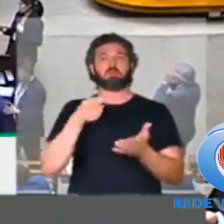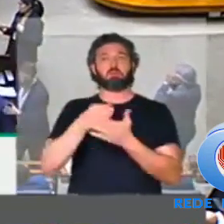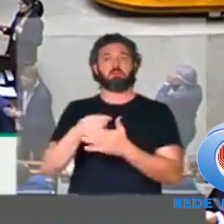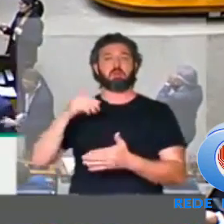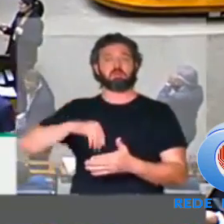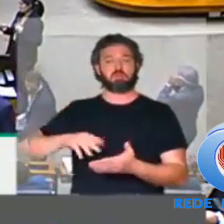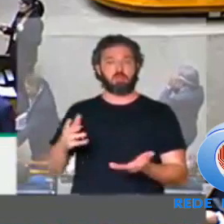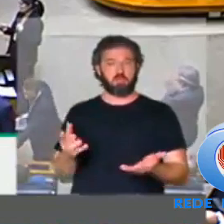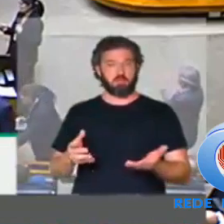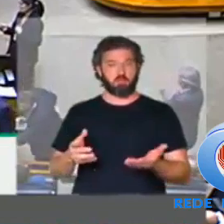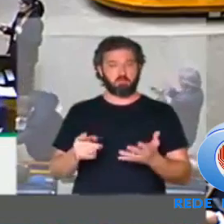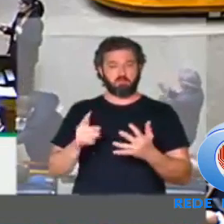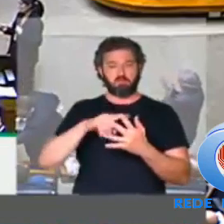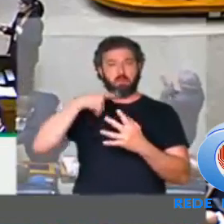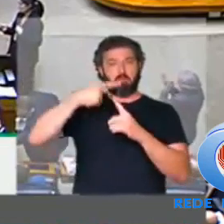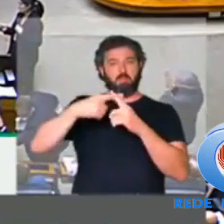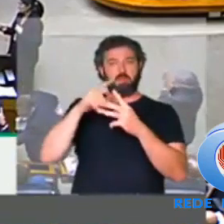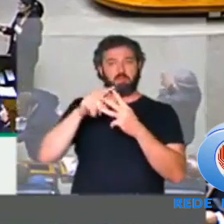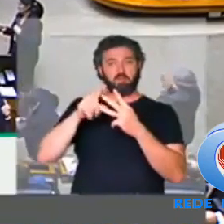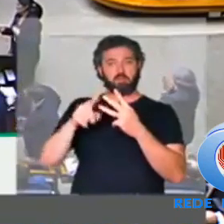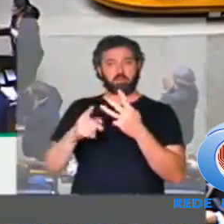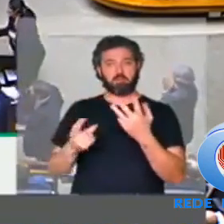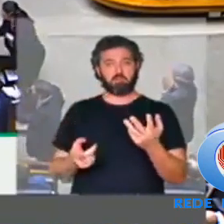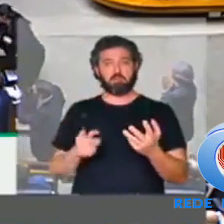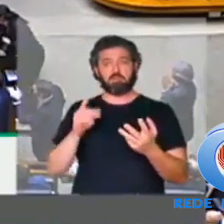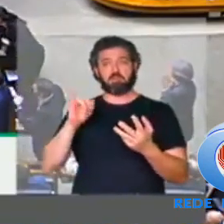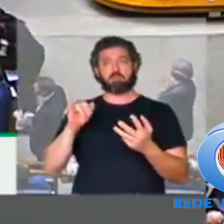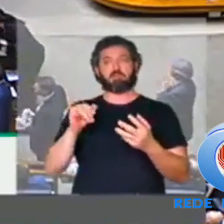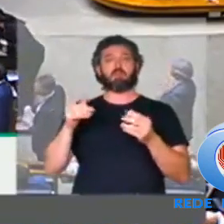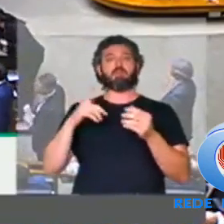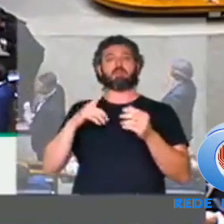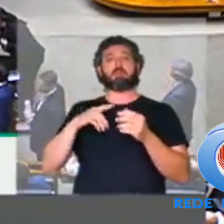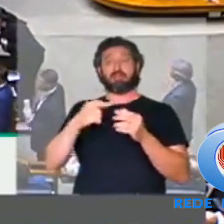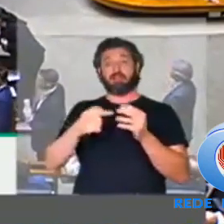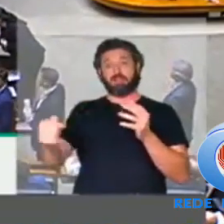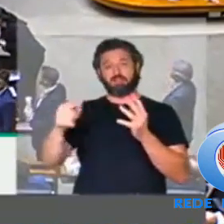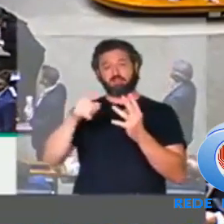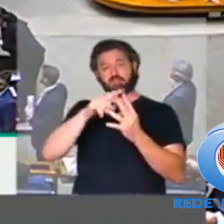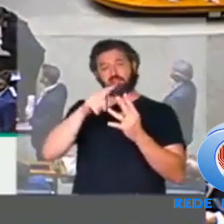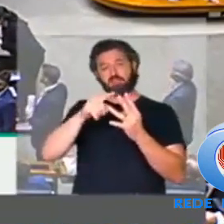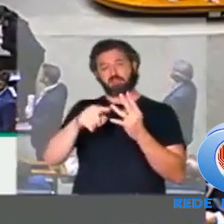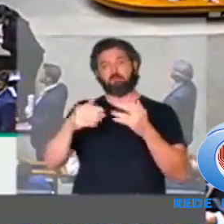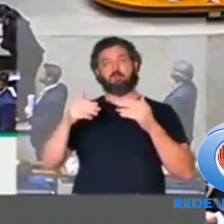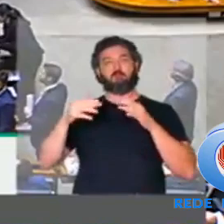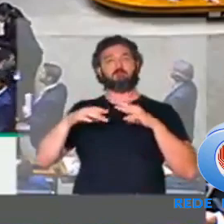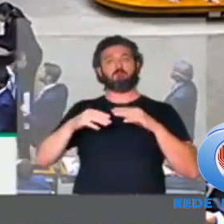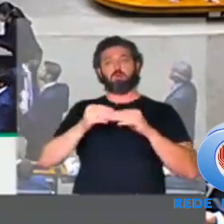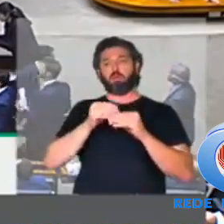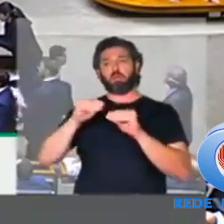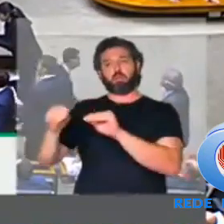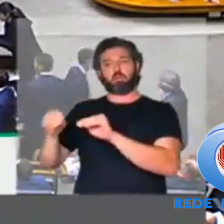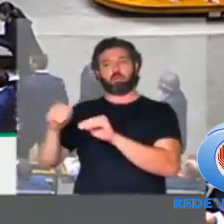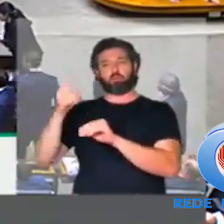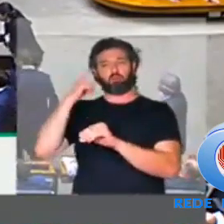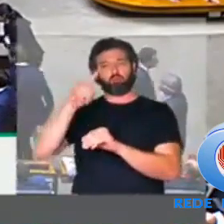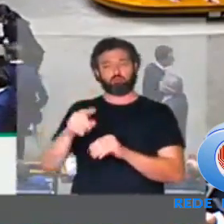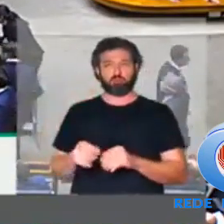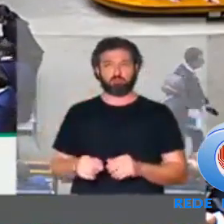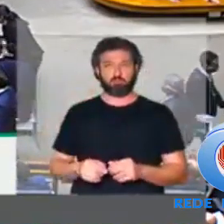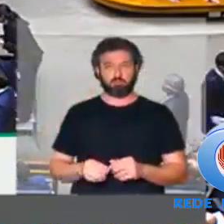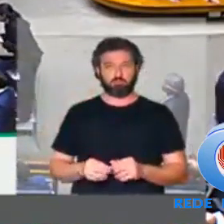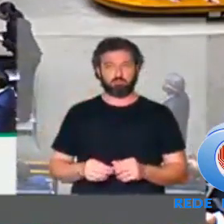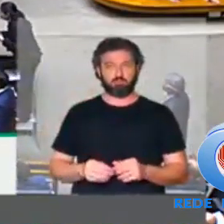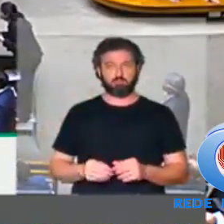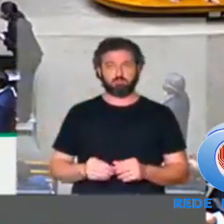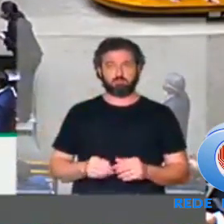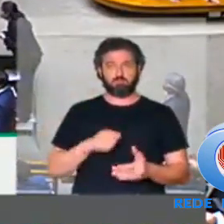não pode não pagar esse domingo trabalhado se ele der na semana essa folga ao trabalhador. Então não precisa